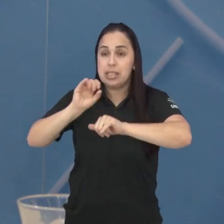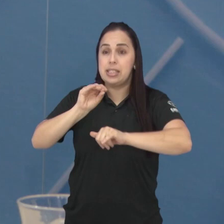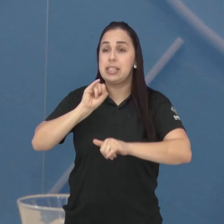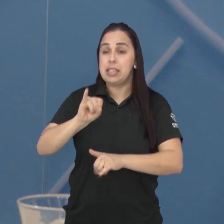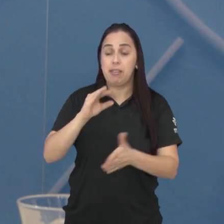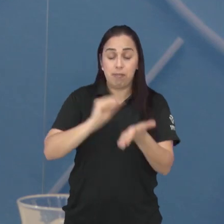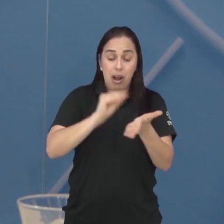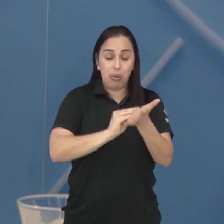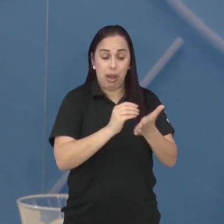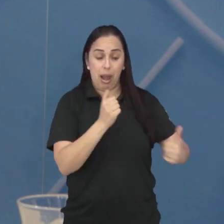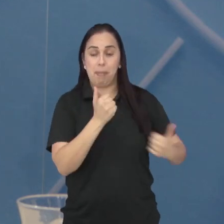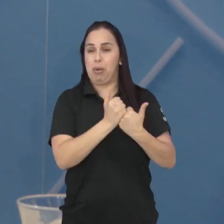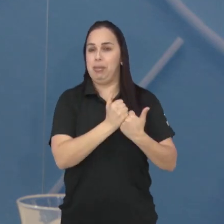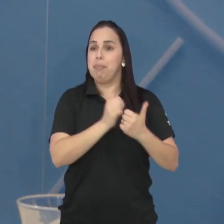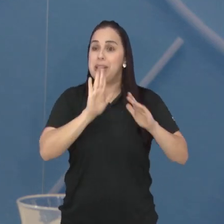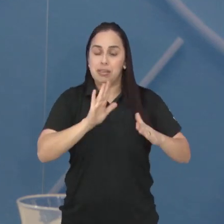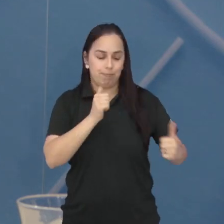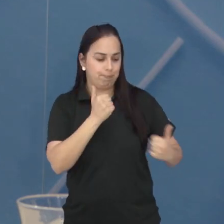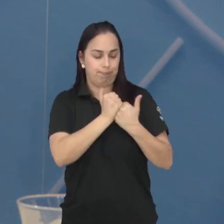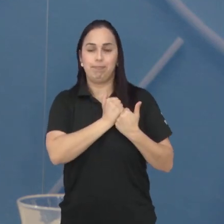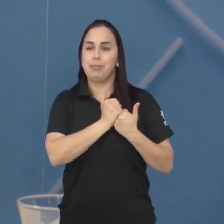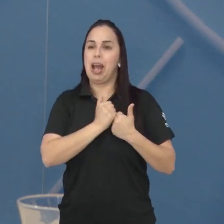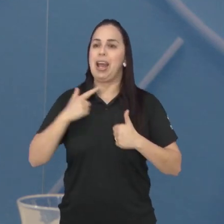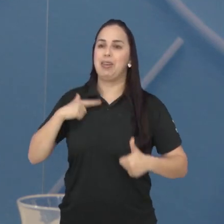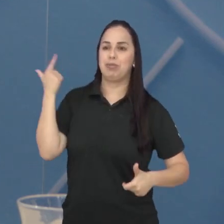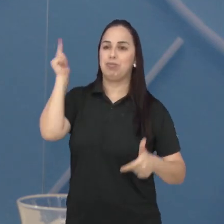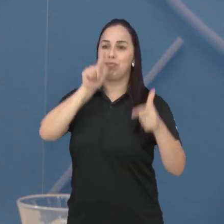acho que não tem muito que